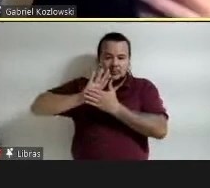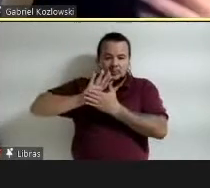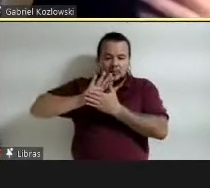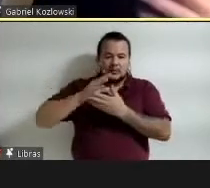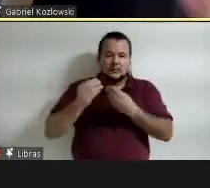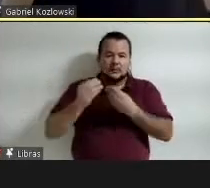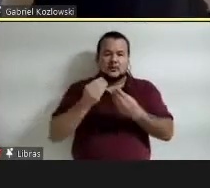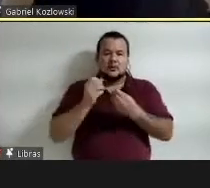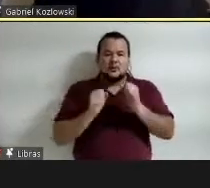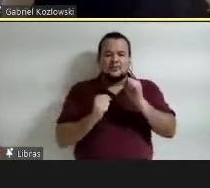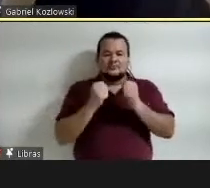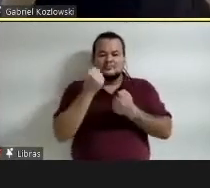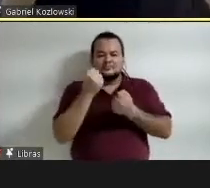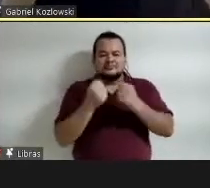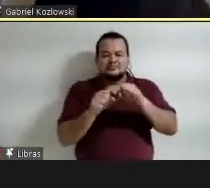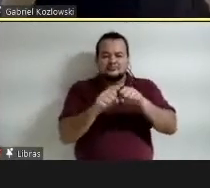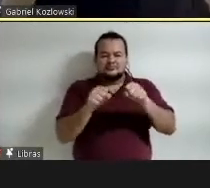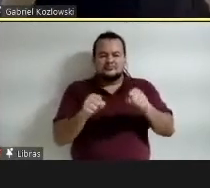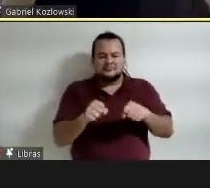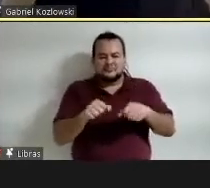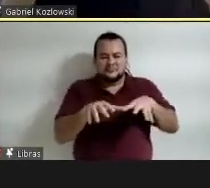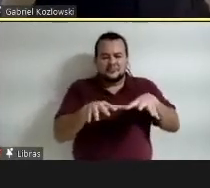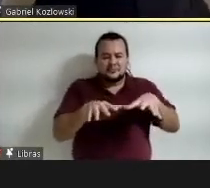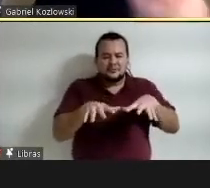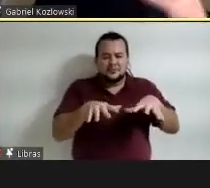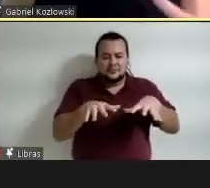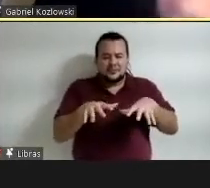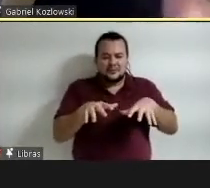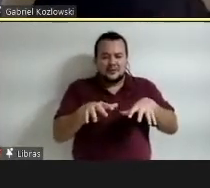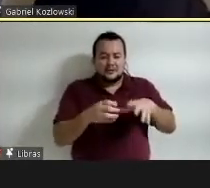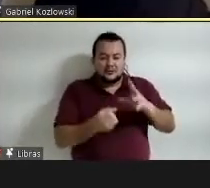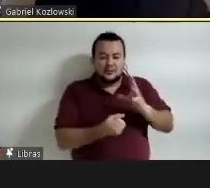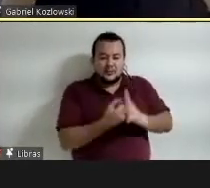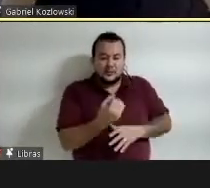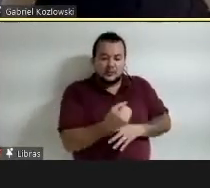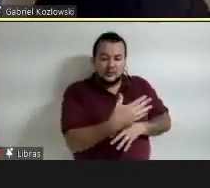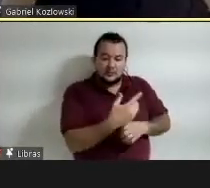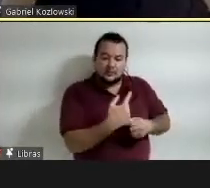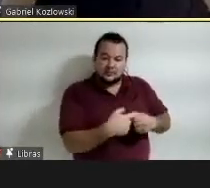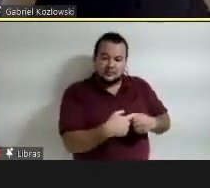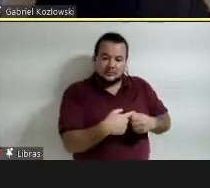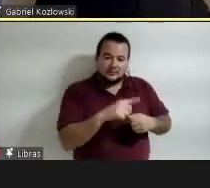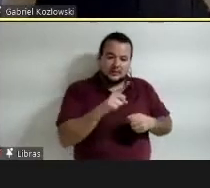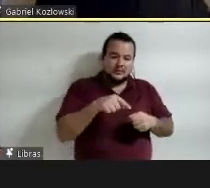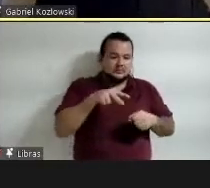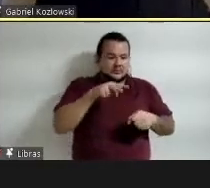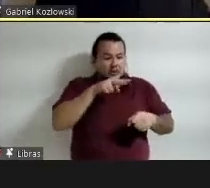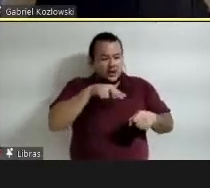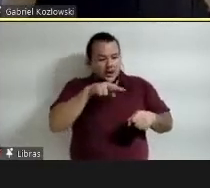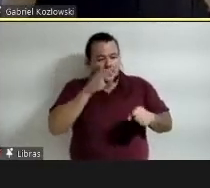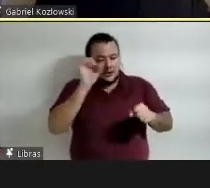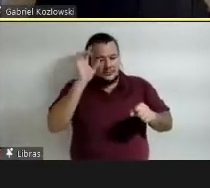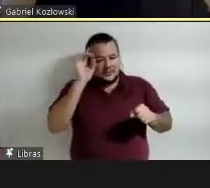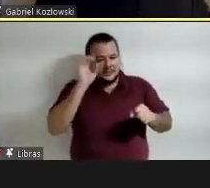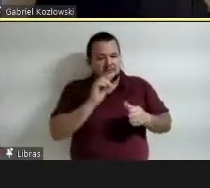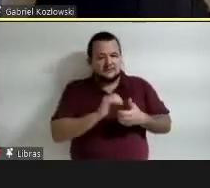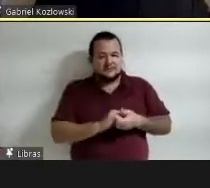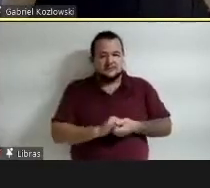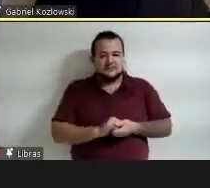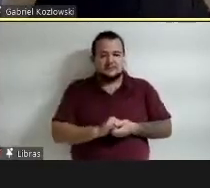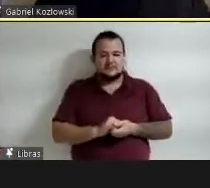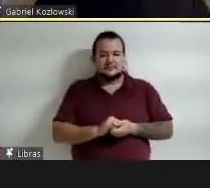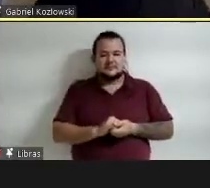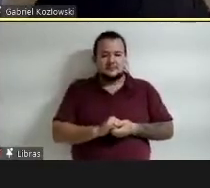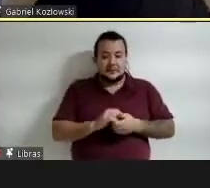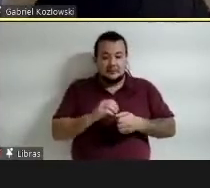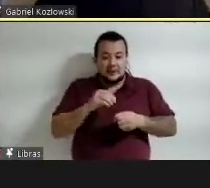industrialização e os sistemas de mobilidade vão reconfigurar a cidade. E depois ele olha específico para o caso de Barcelona. Ou seja, é nesse contexto de